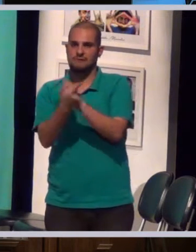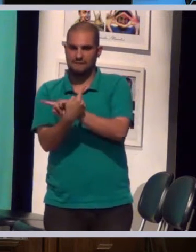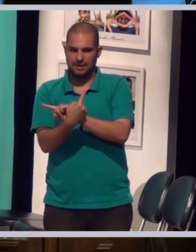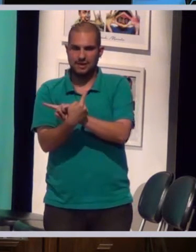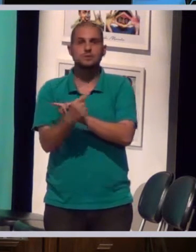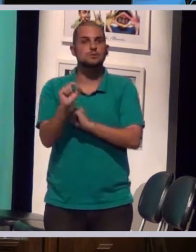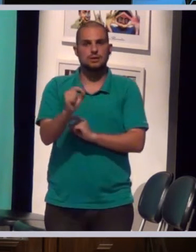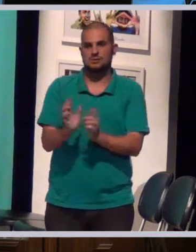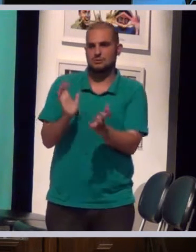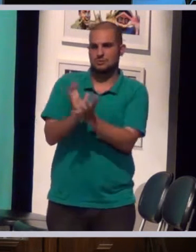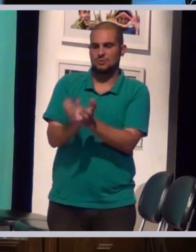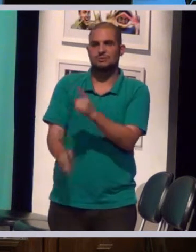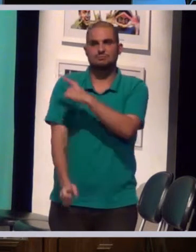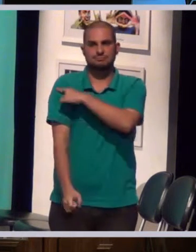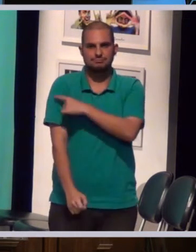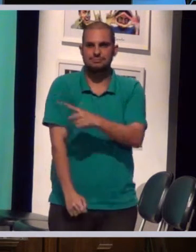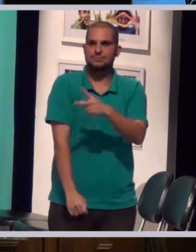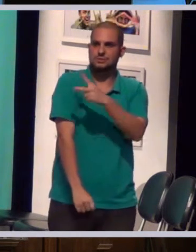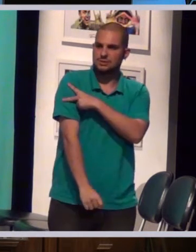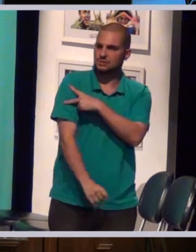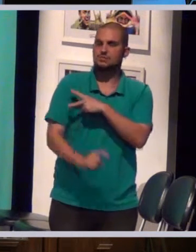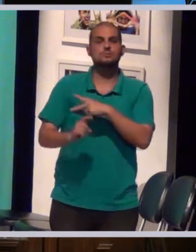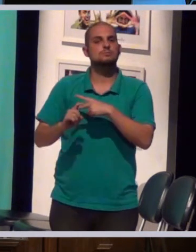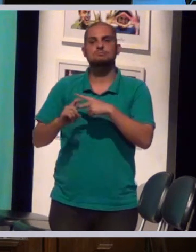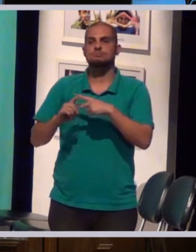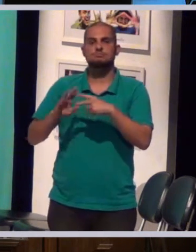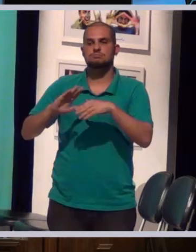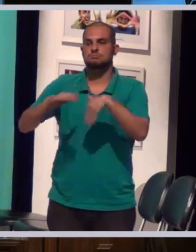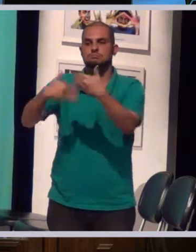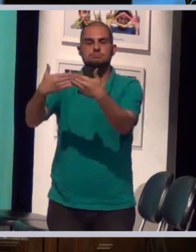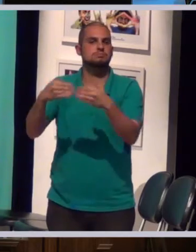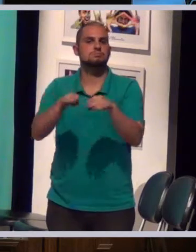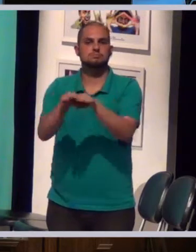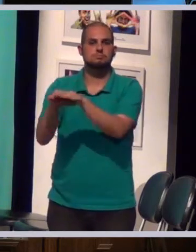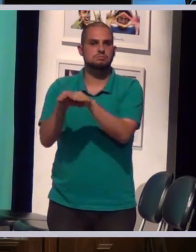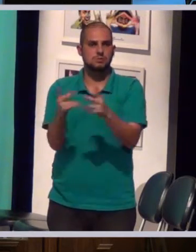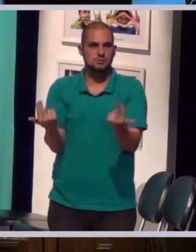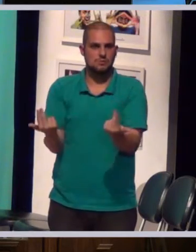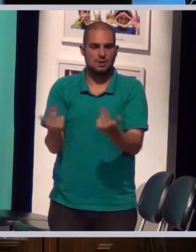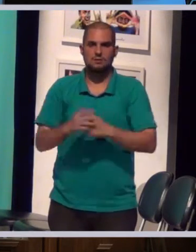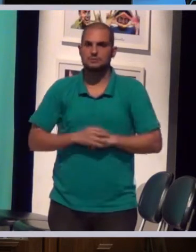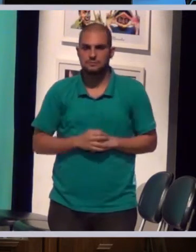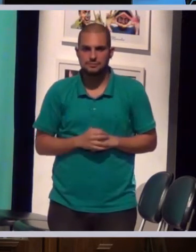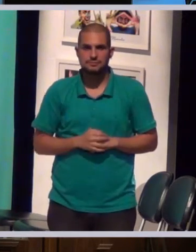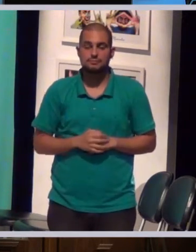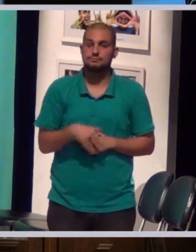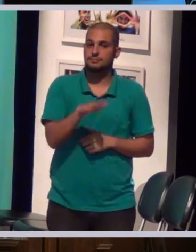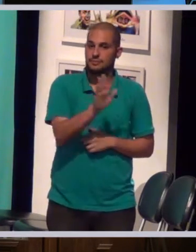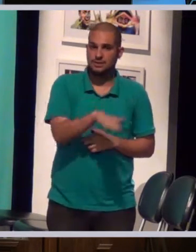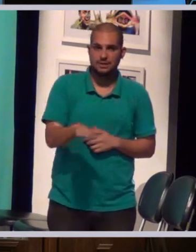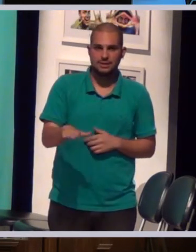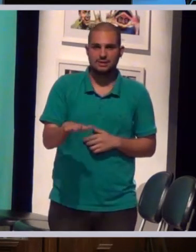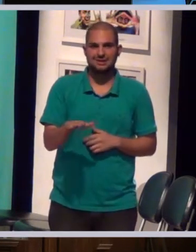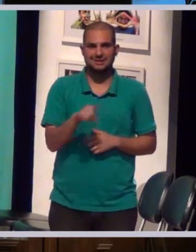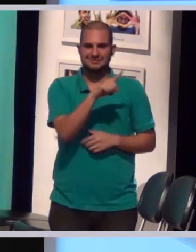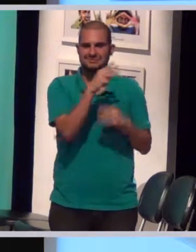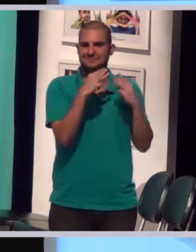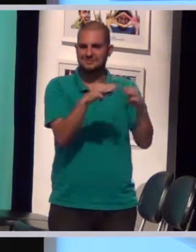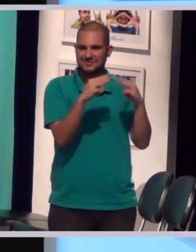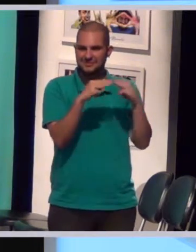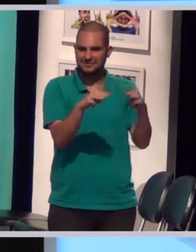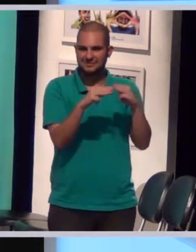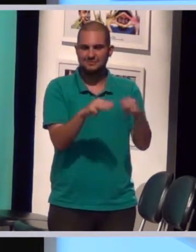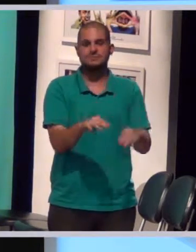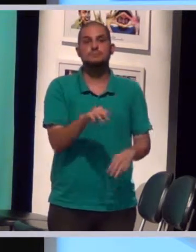2º ano com o mesmo desempenho. Ou seja, as nossas crianças do CF1,